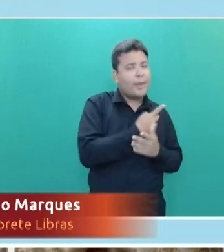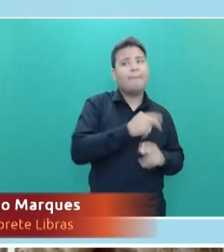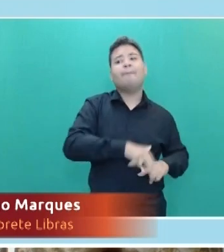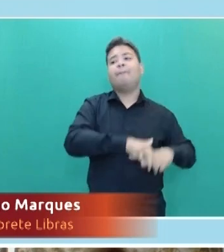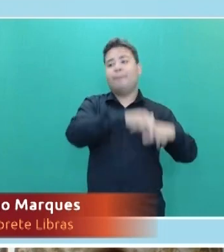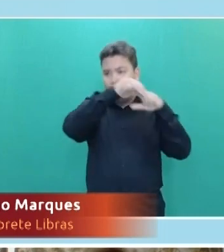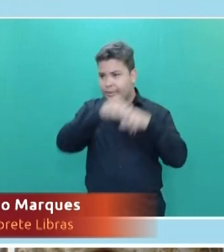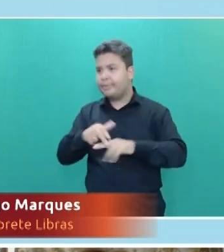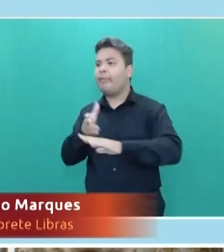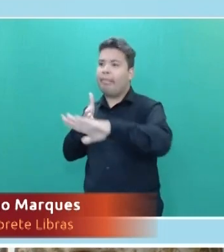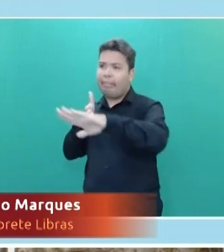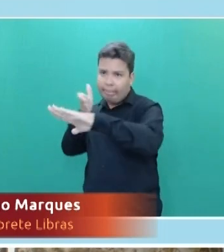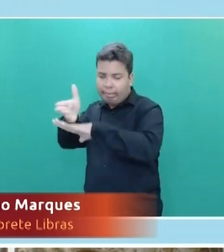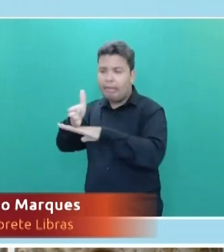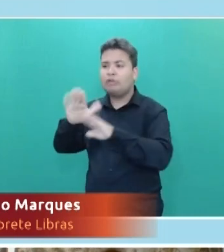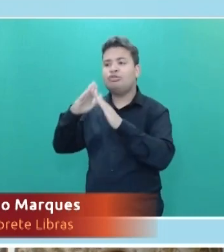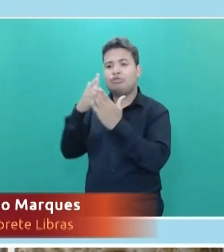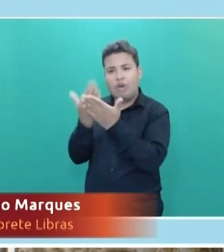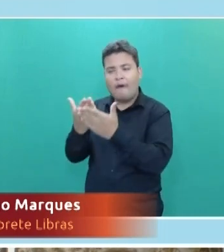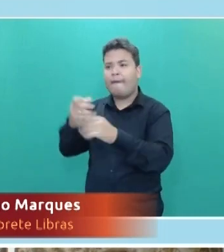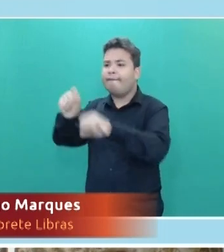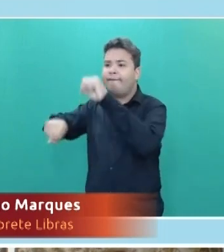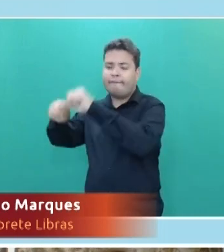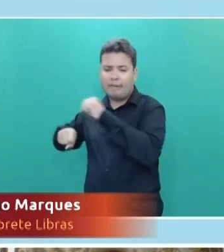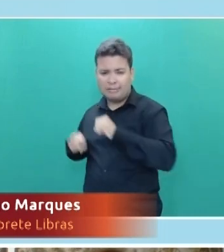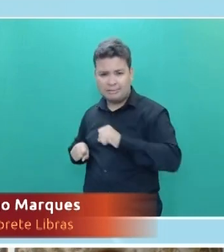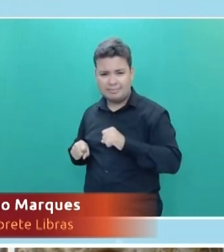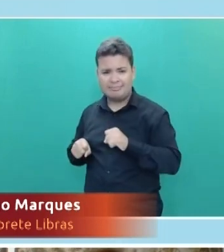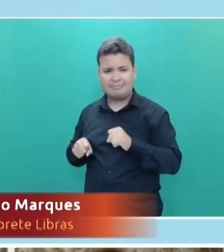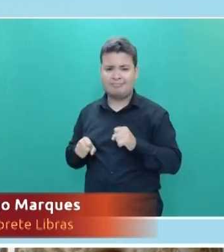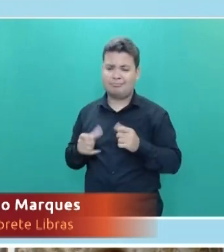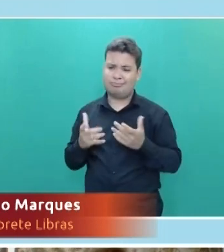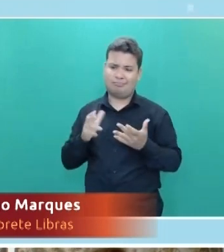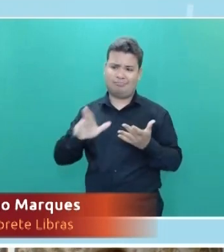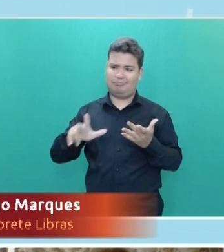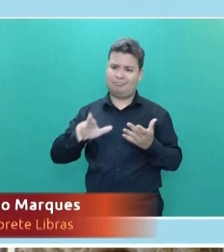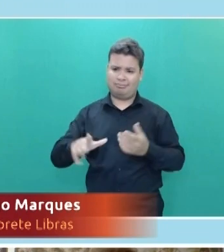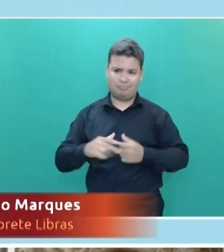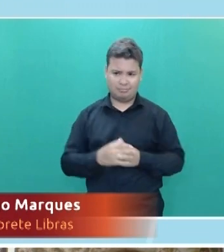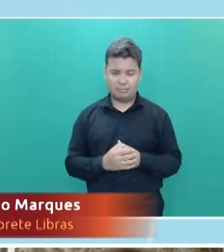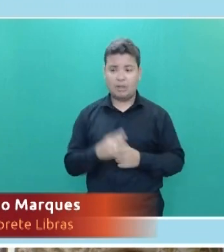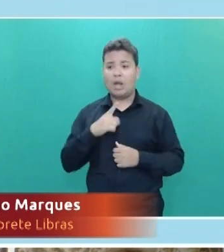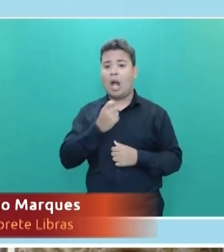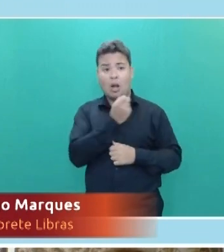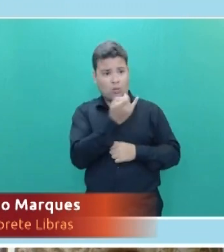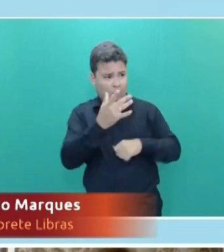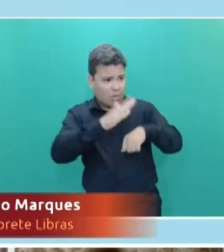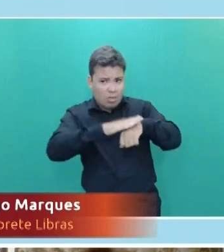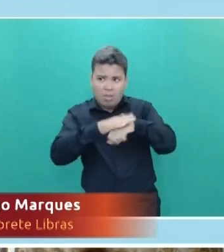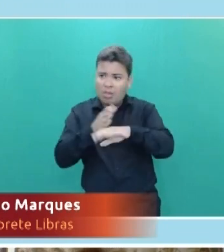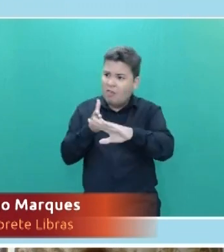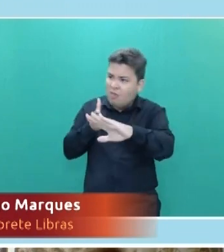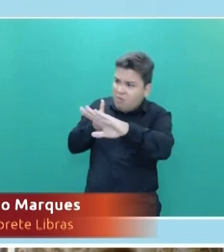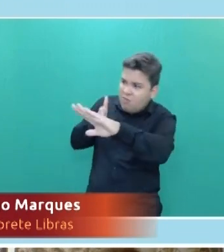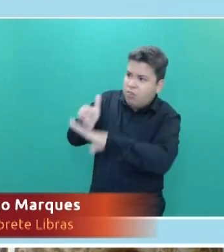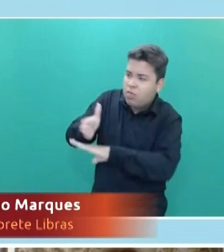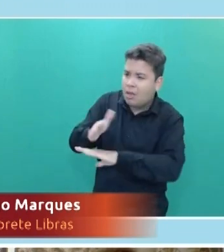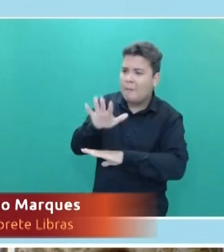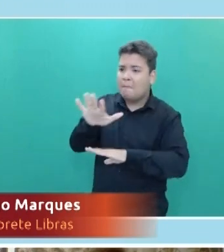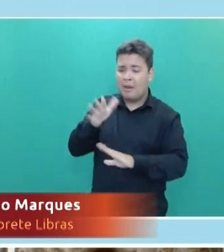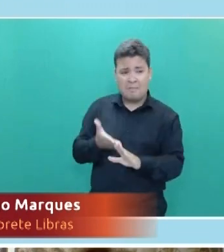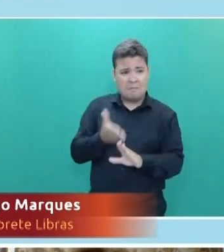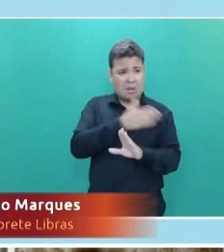Nem todos que cometem atos dessa natureza sofreram bullying, né? Então não dá. Há